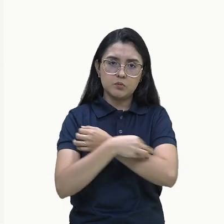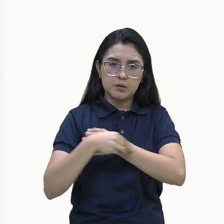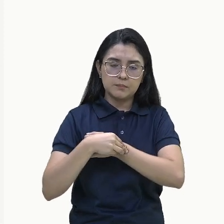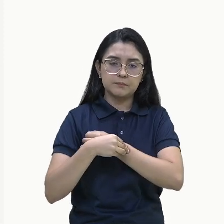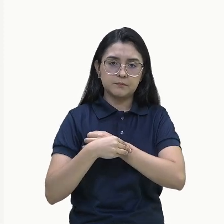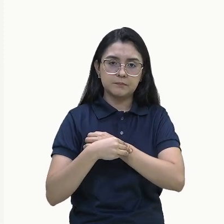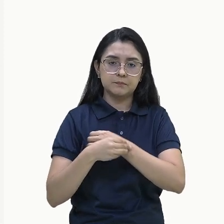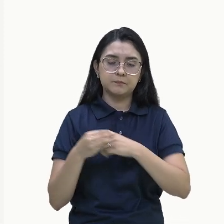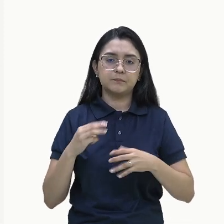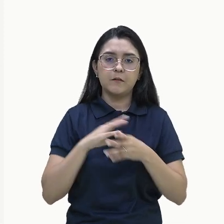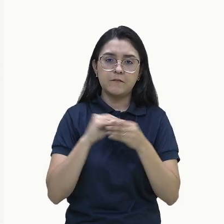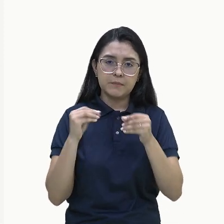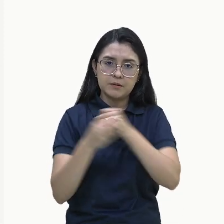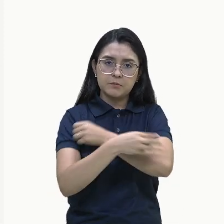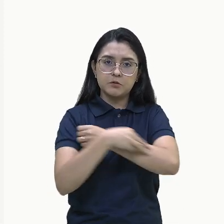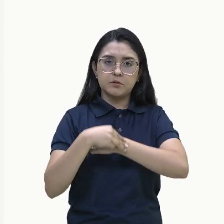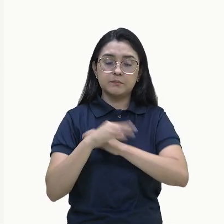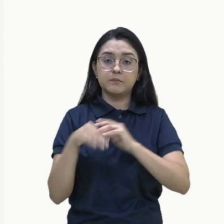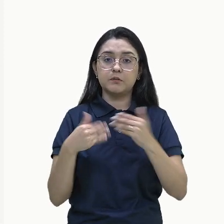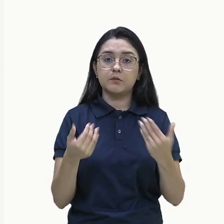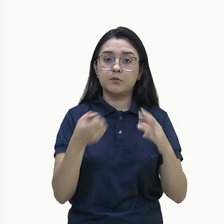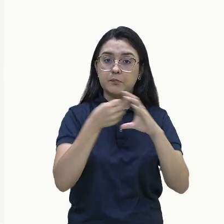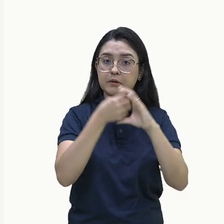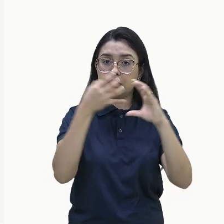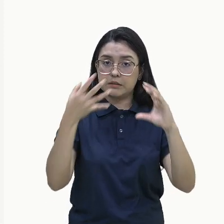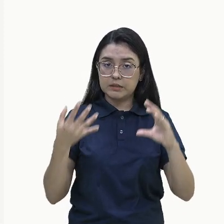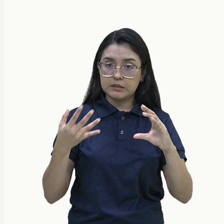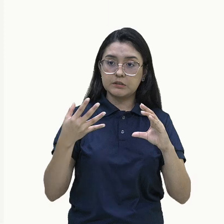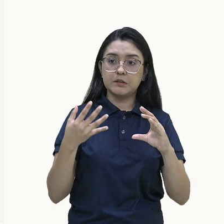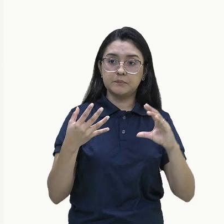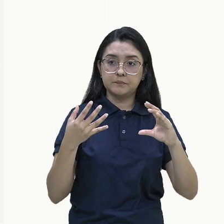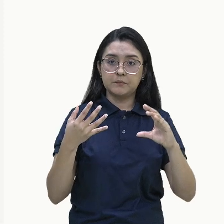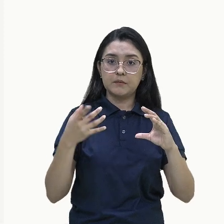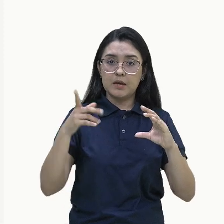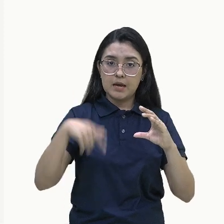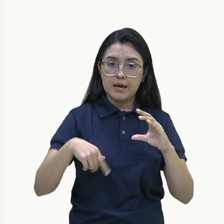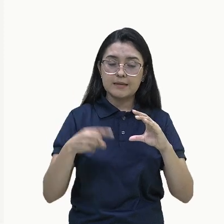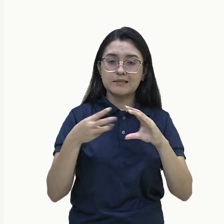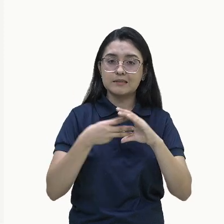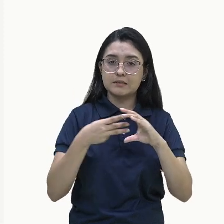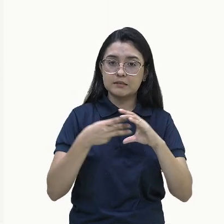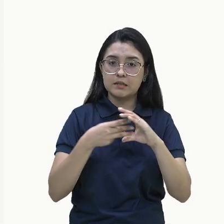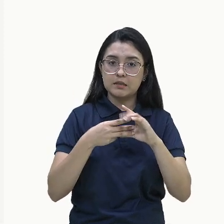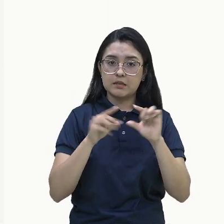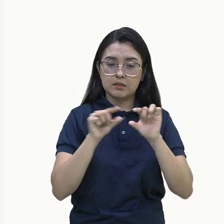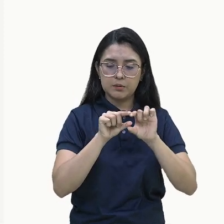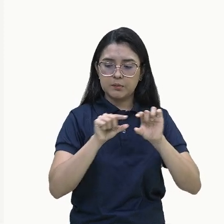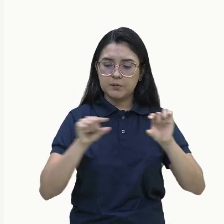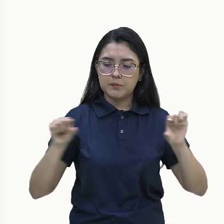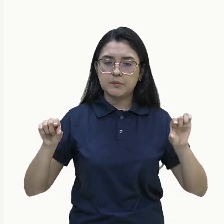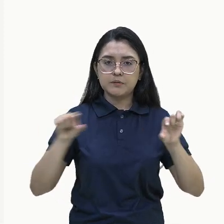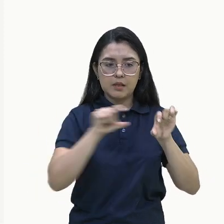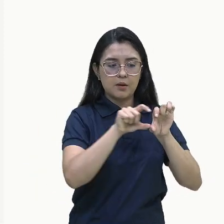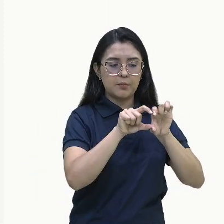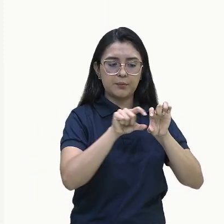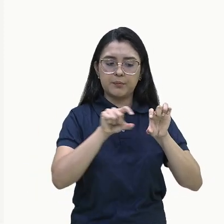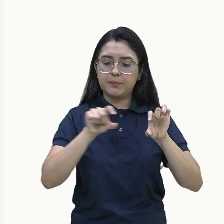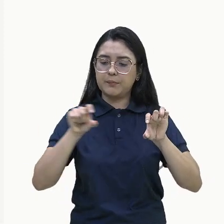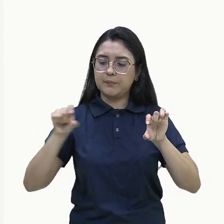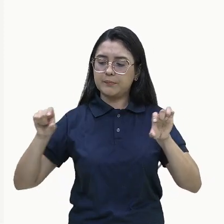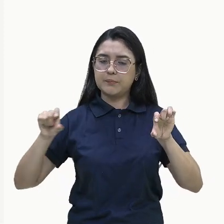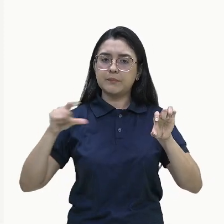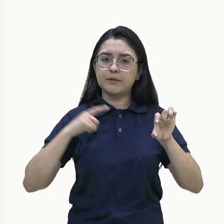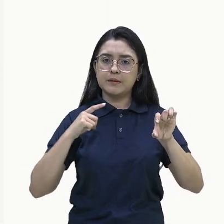Então, como características, né, elas são células alongadas, cilíndricas, né?